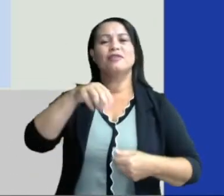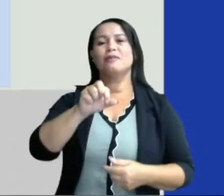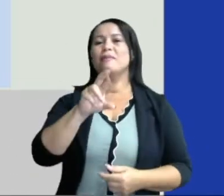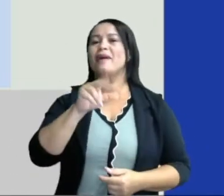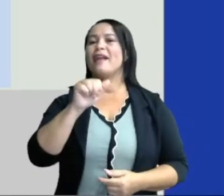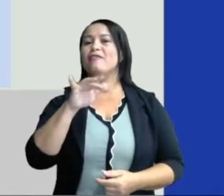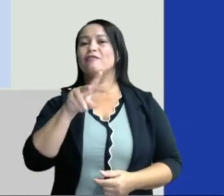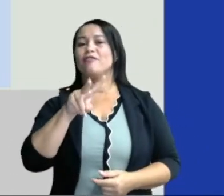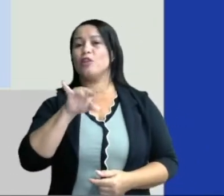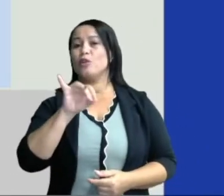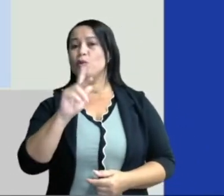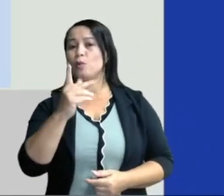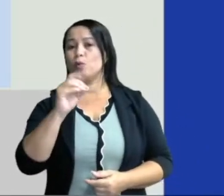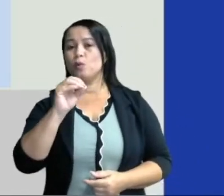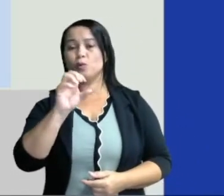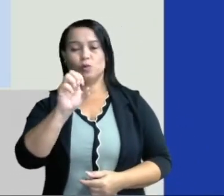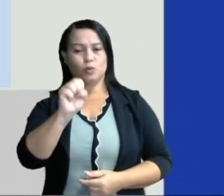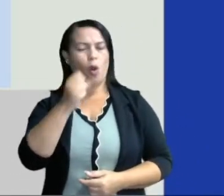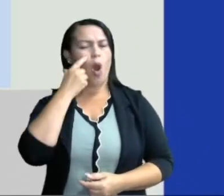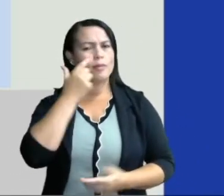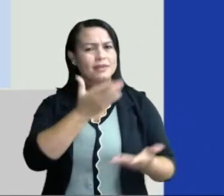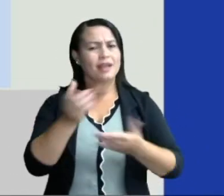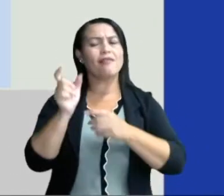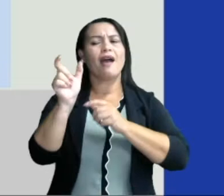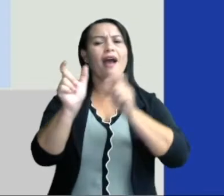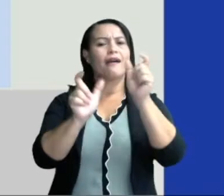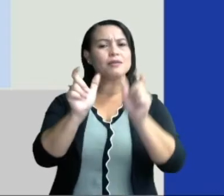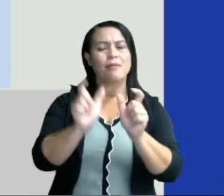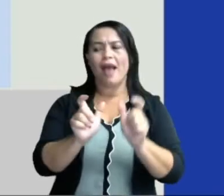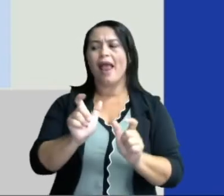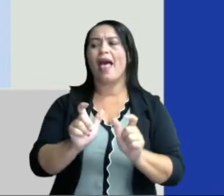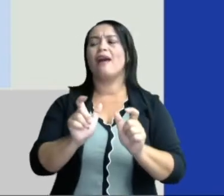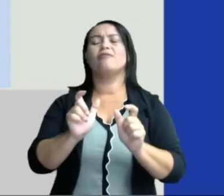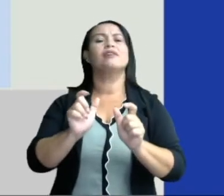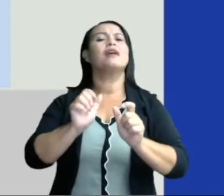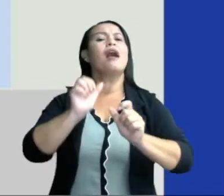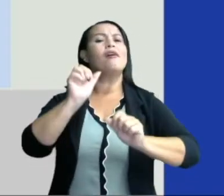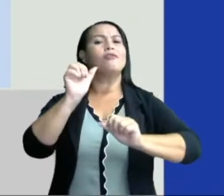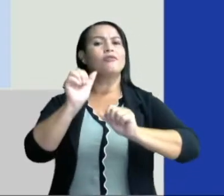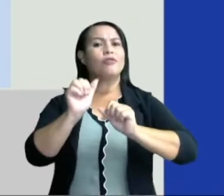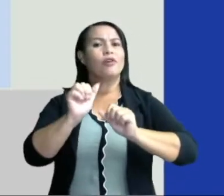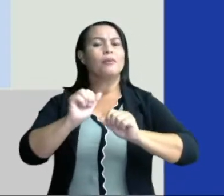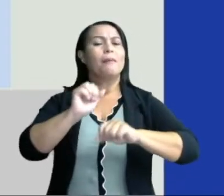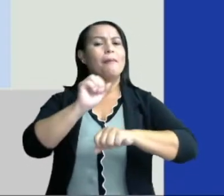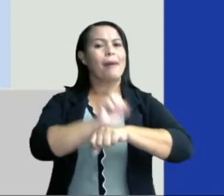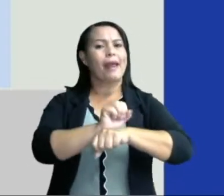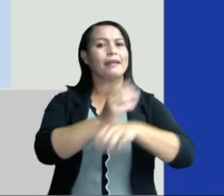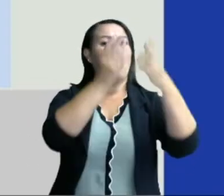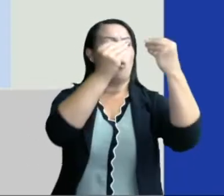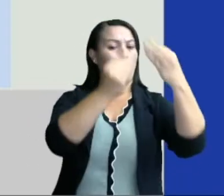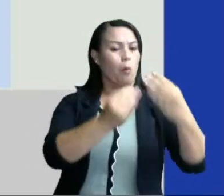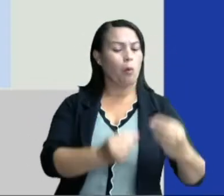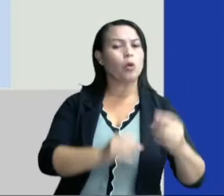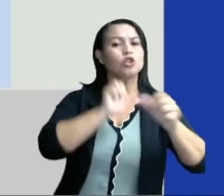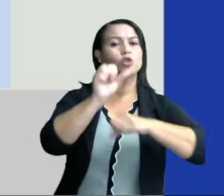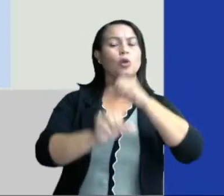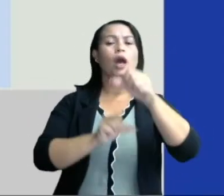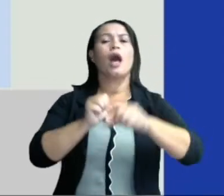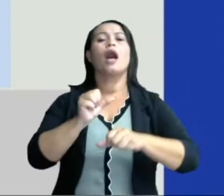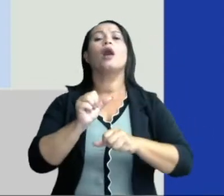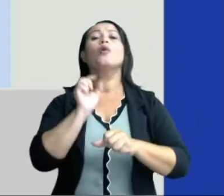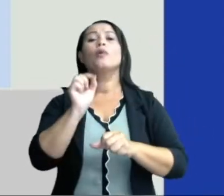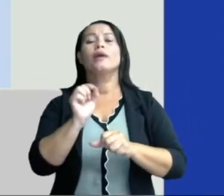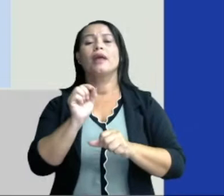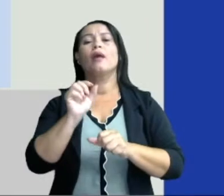essas palavras, né, elas deixaram de ter essa intensidade e passaram a ser